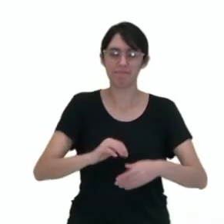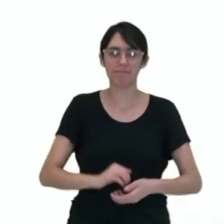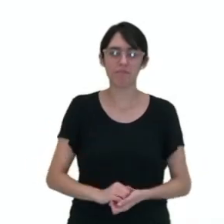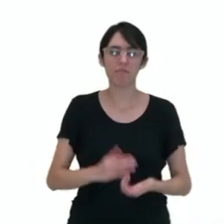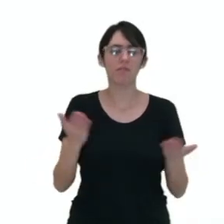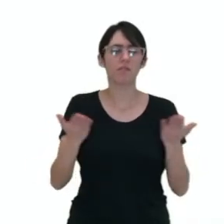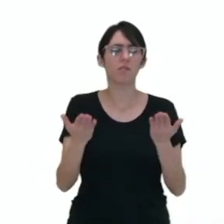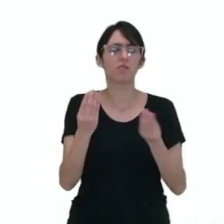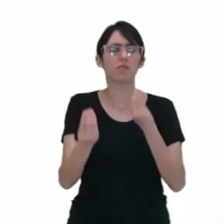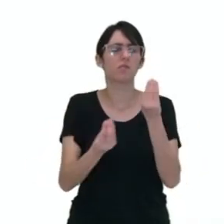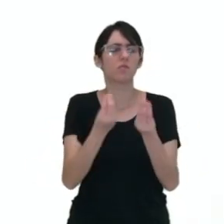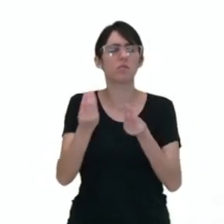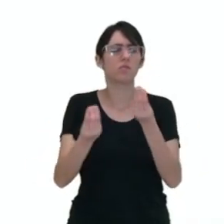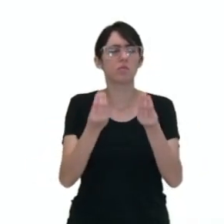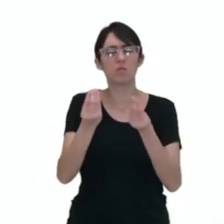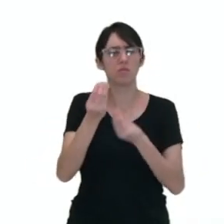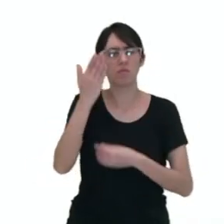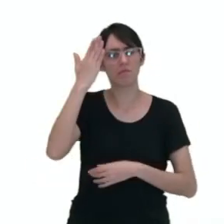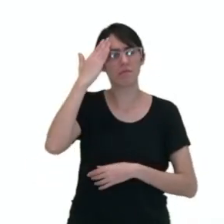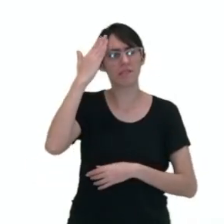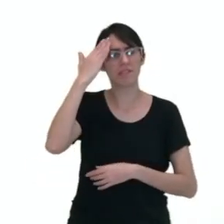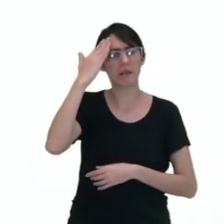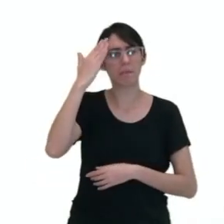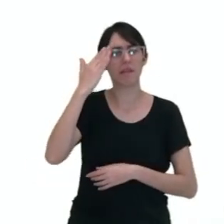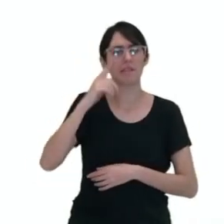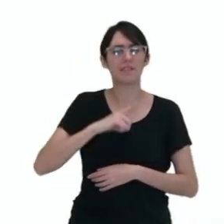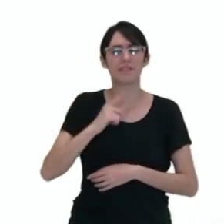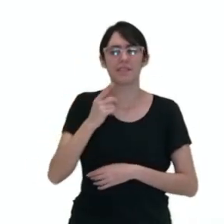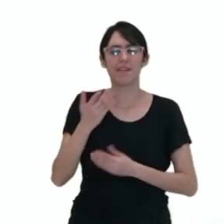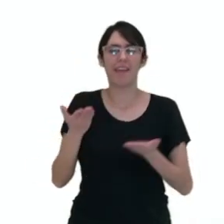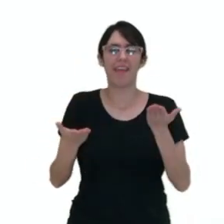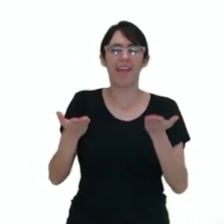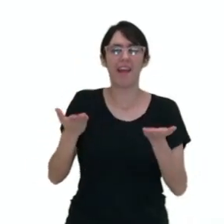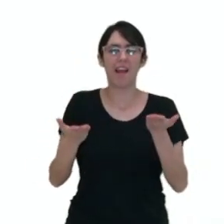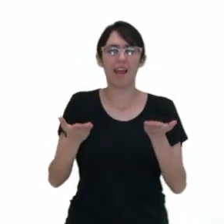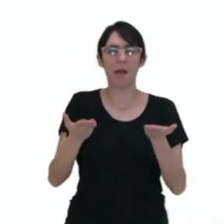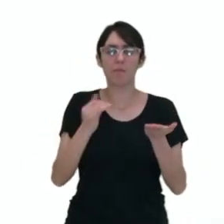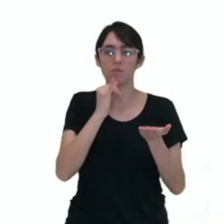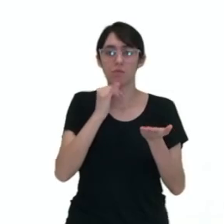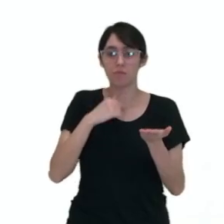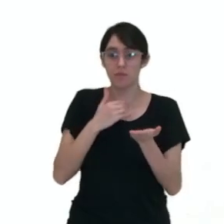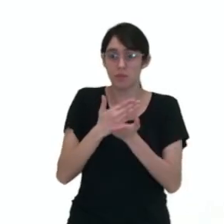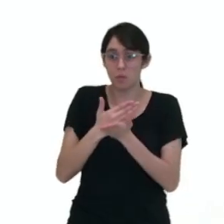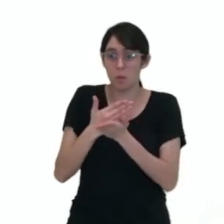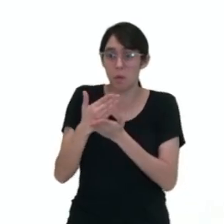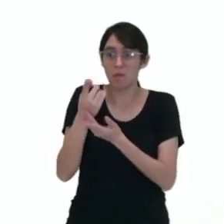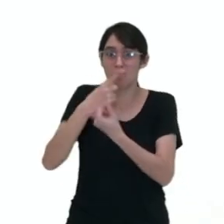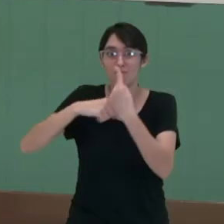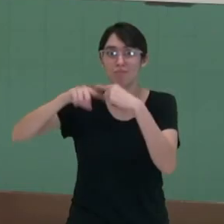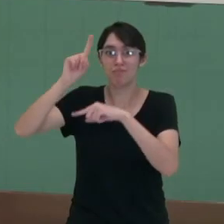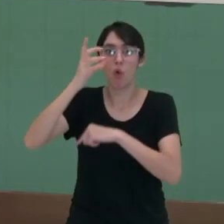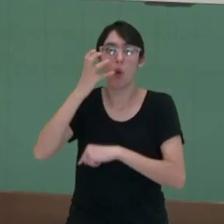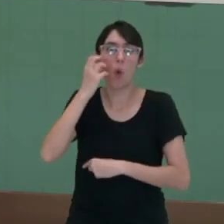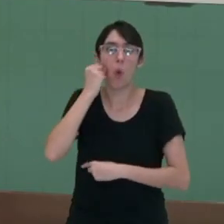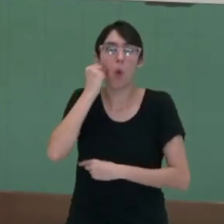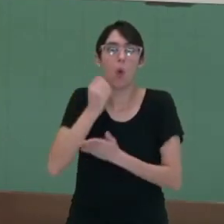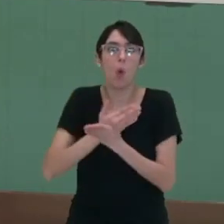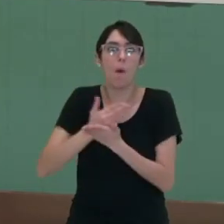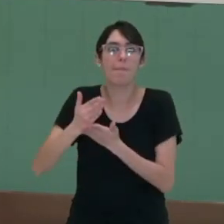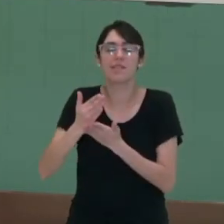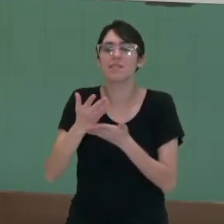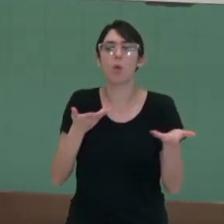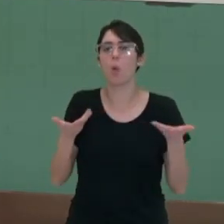vai saber quando que vai ser o ponto de equilíbrio, ou seja, quando ela vai começar? Para ela começar a ter